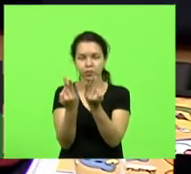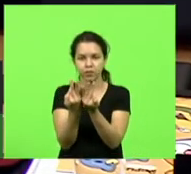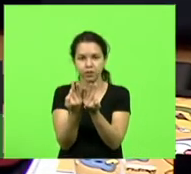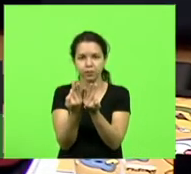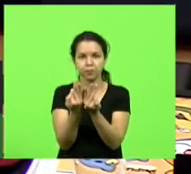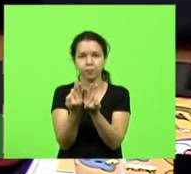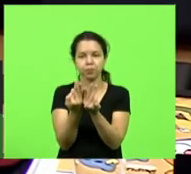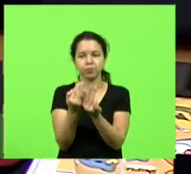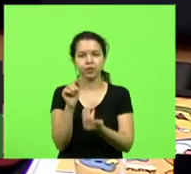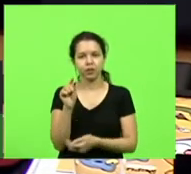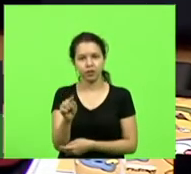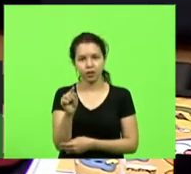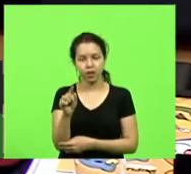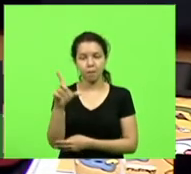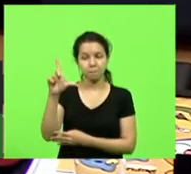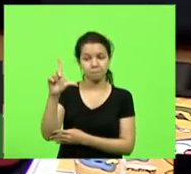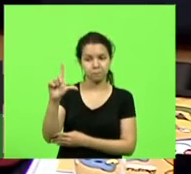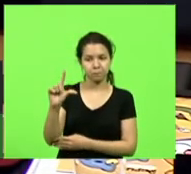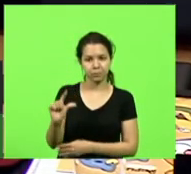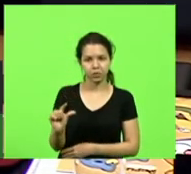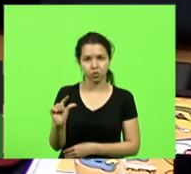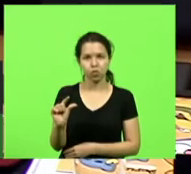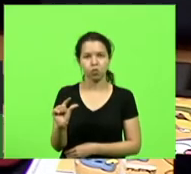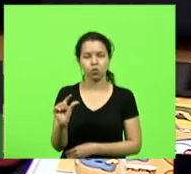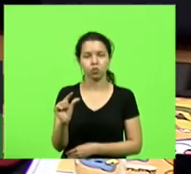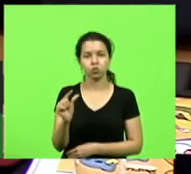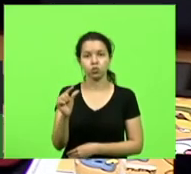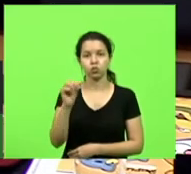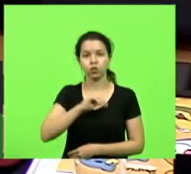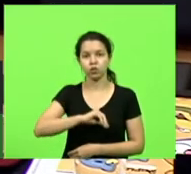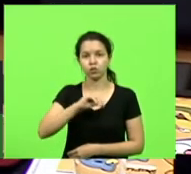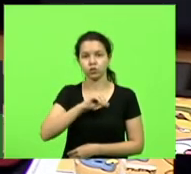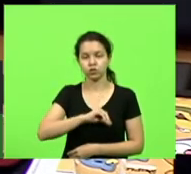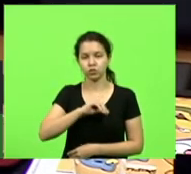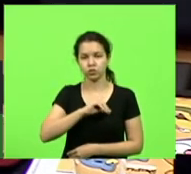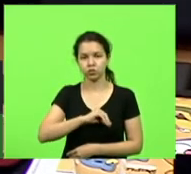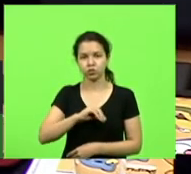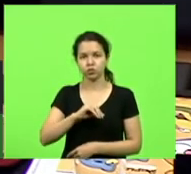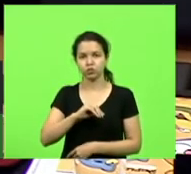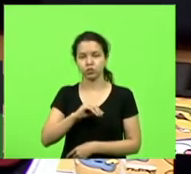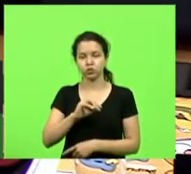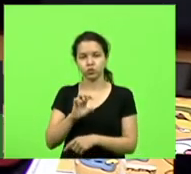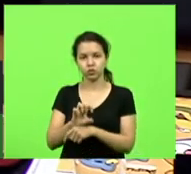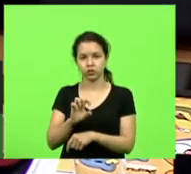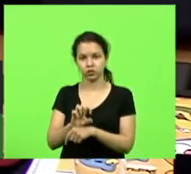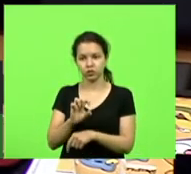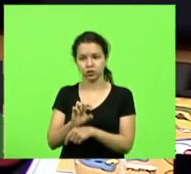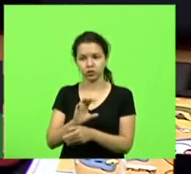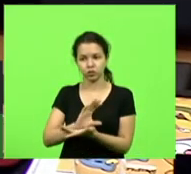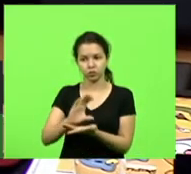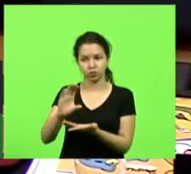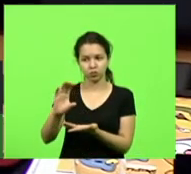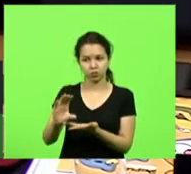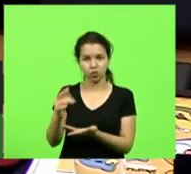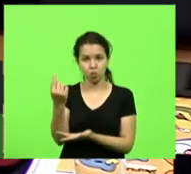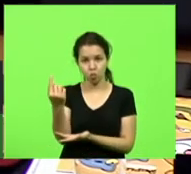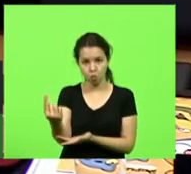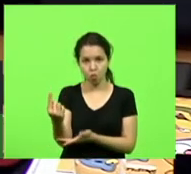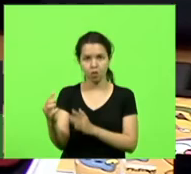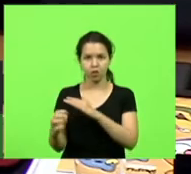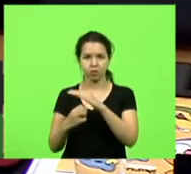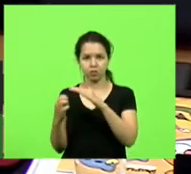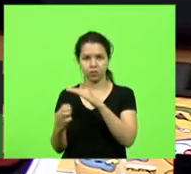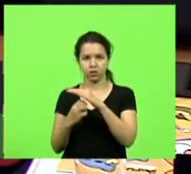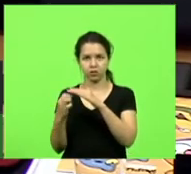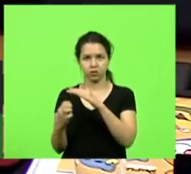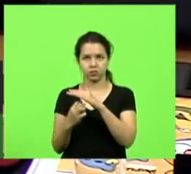é menor do que o auxílio que o Estado concede a uma única empresa. E não estou dizendo